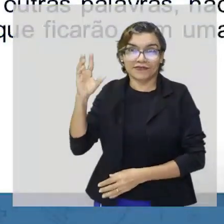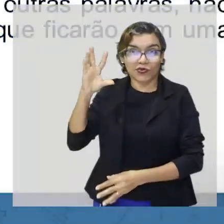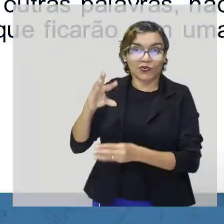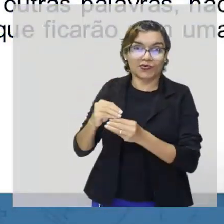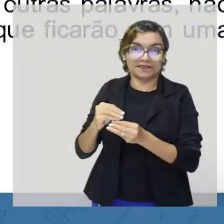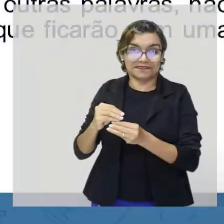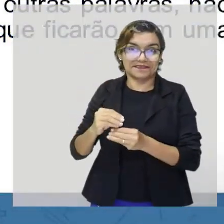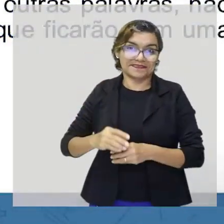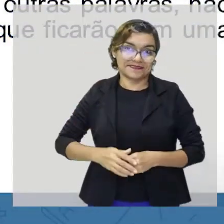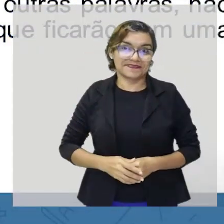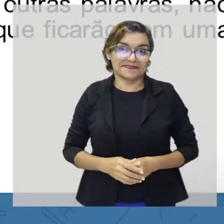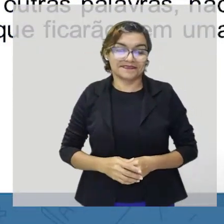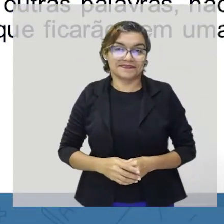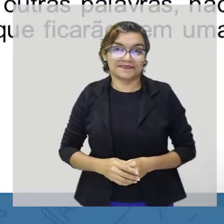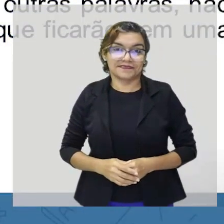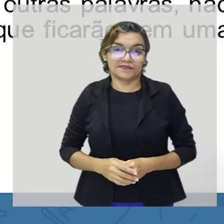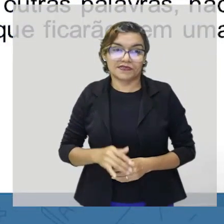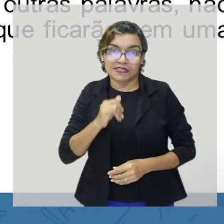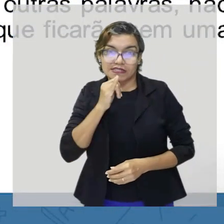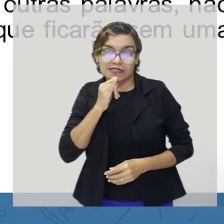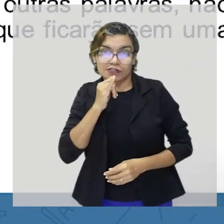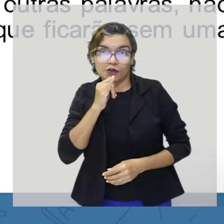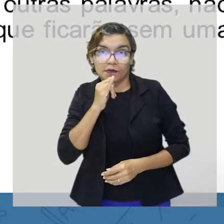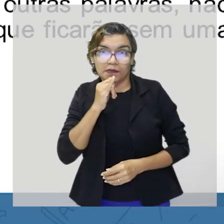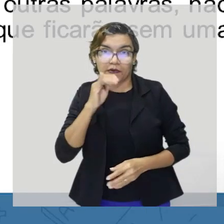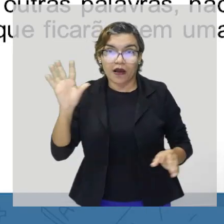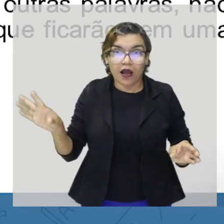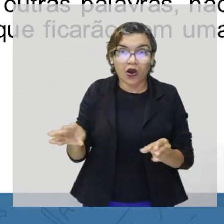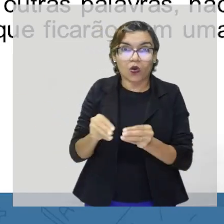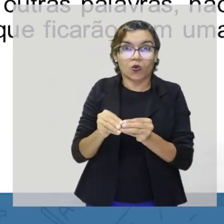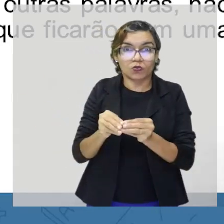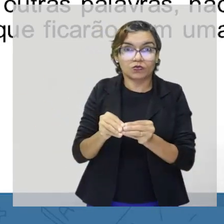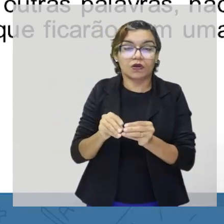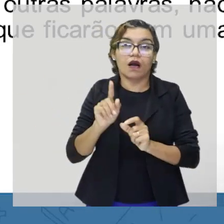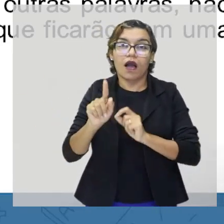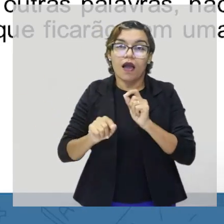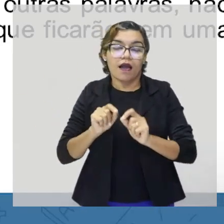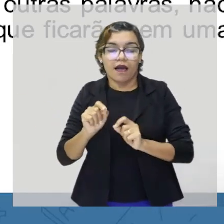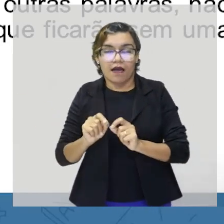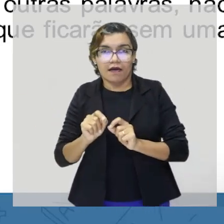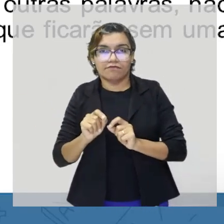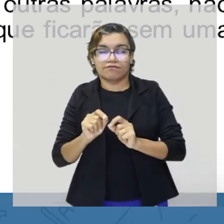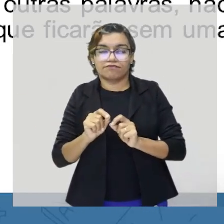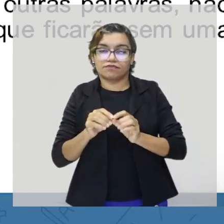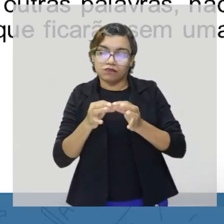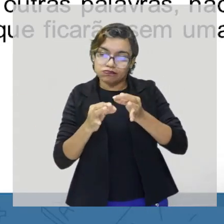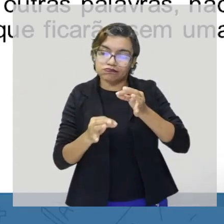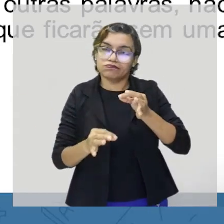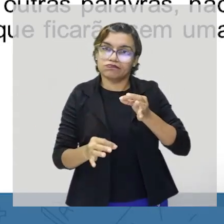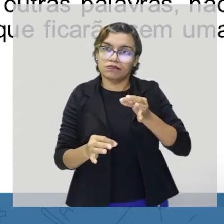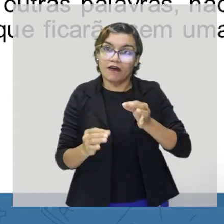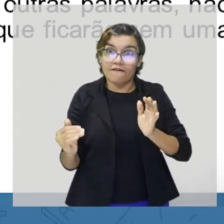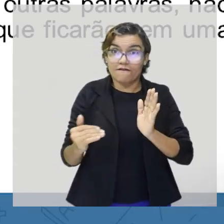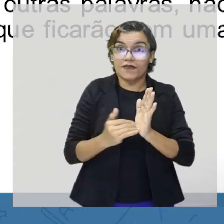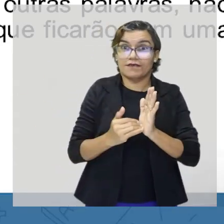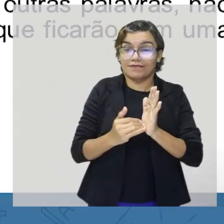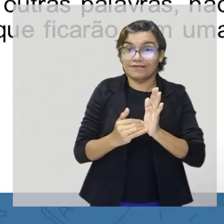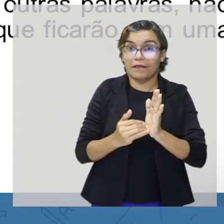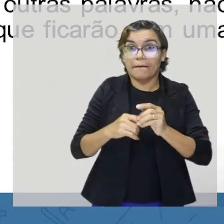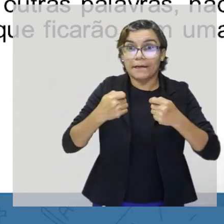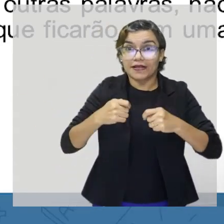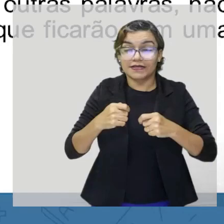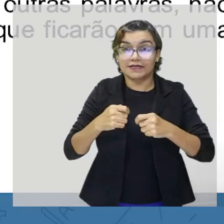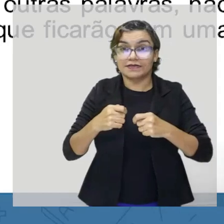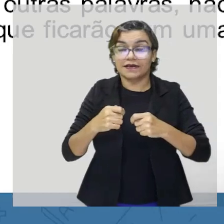conclusão. A conclusão é o fechamento do seu texto argumentativo, ou seja, é preciso concluir o